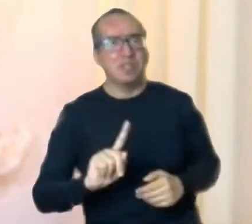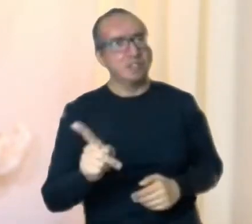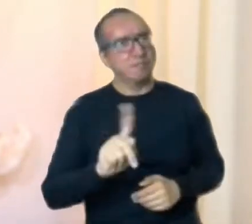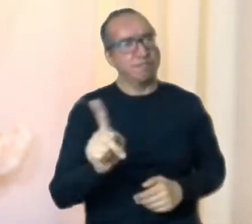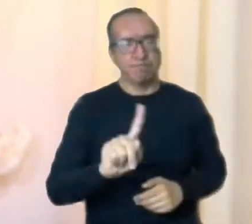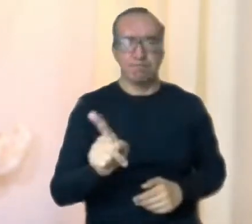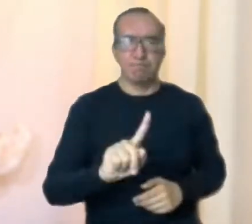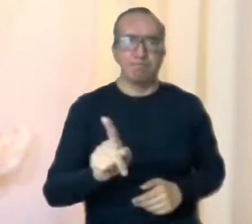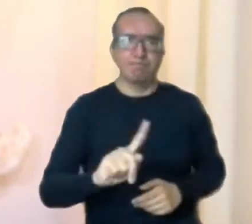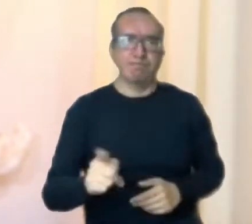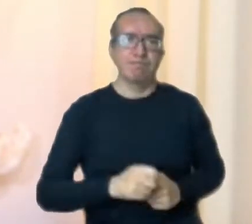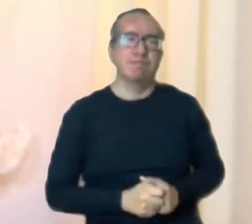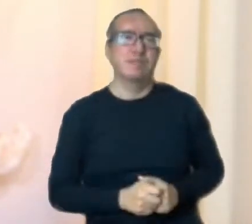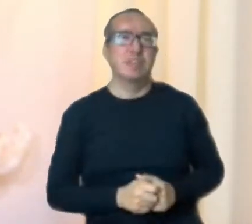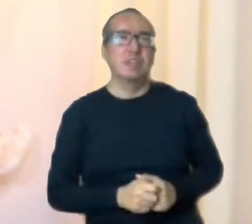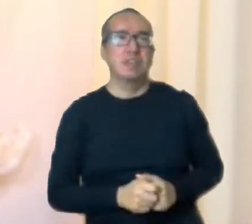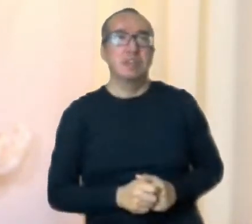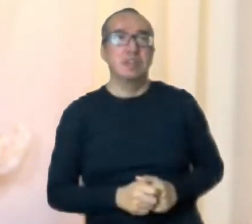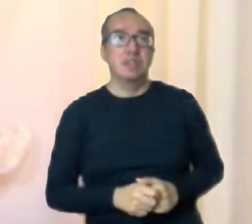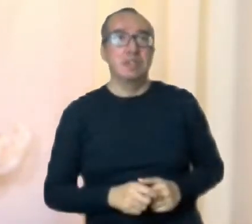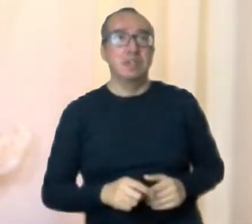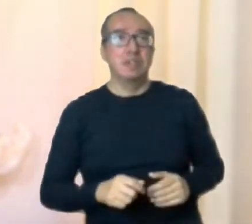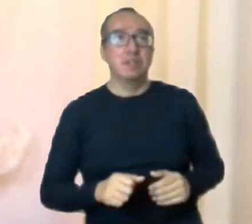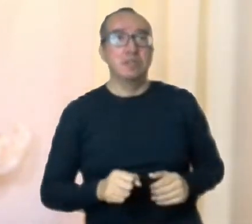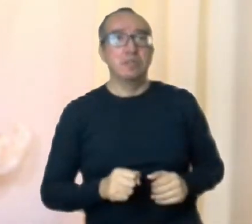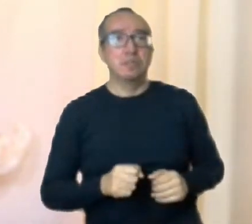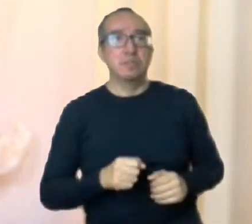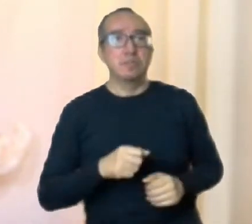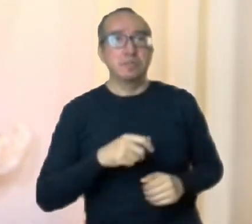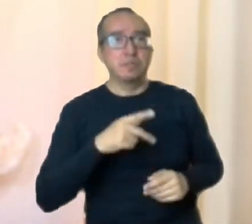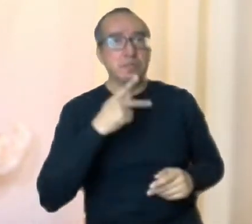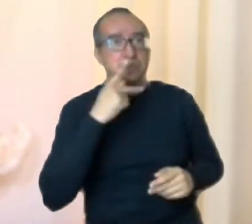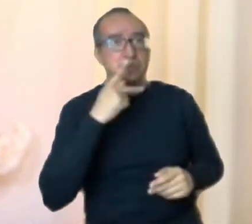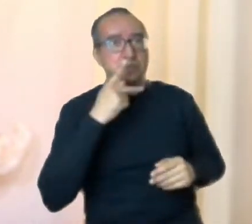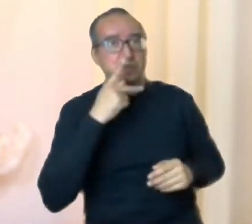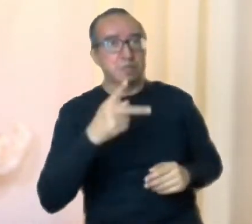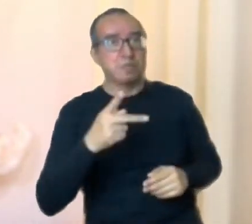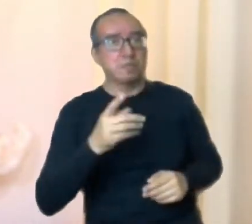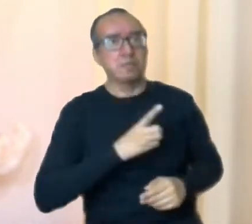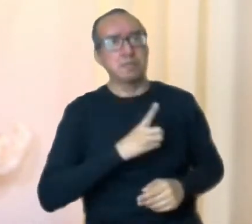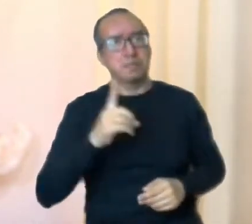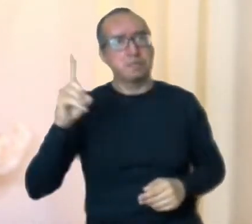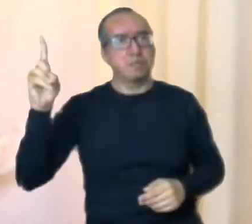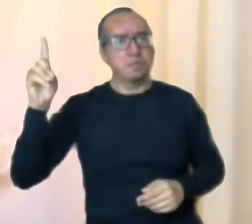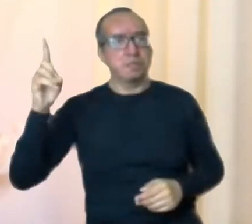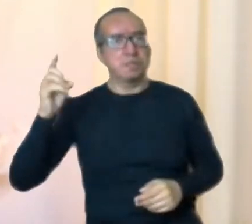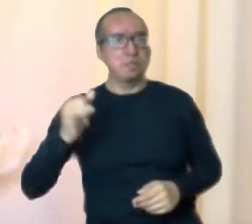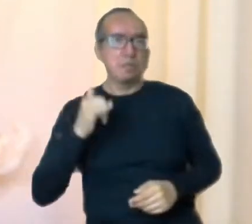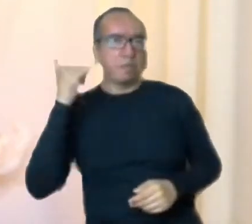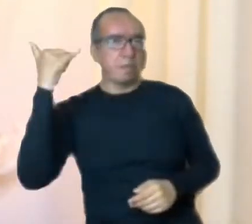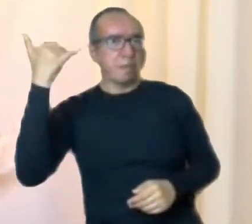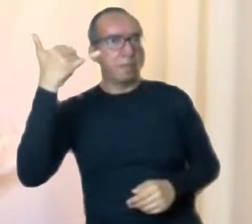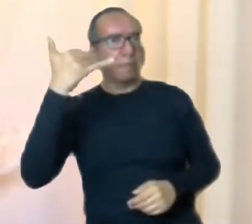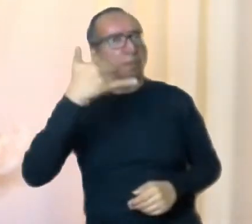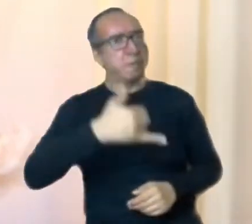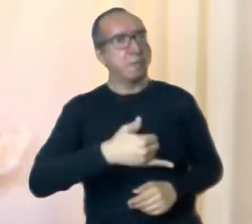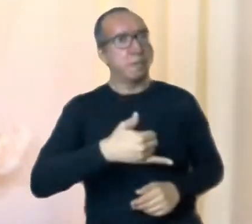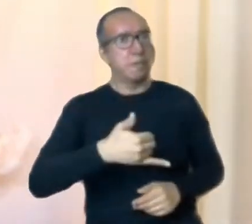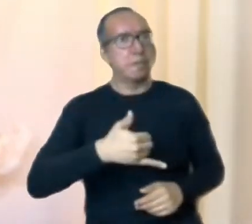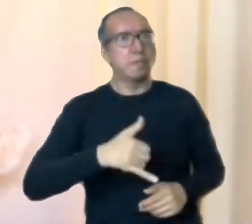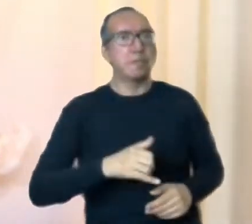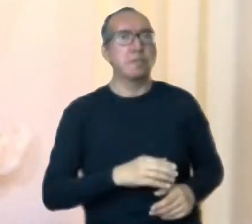uma profecia vindo de Deus, nós teríamos que imaginar que Deus quer que seus filhos passem